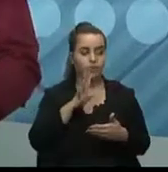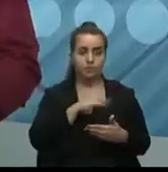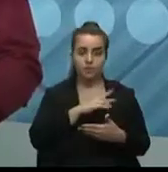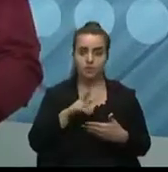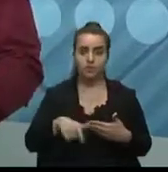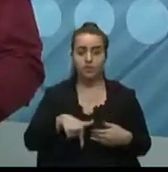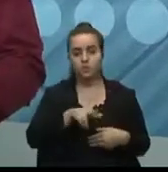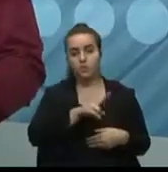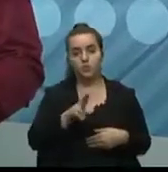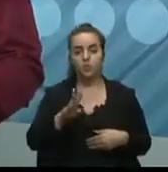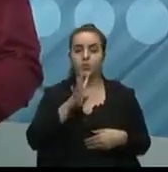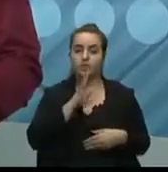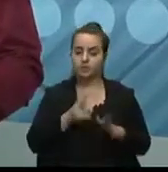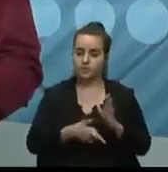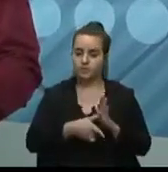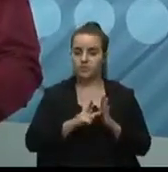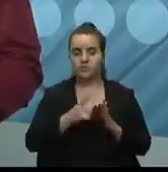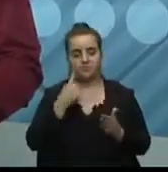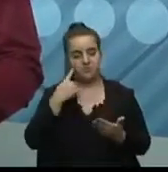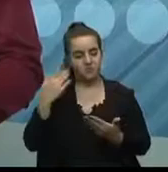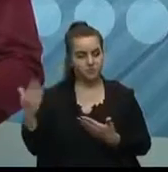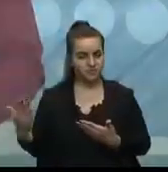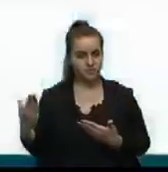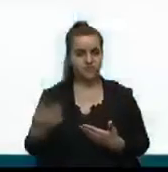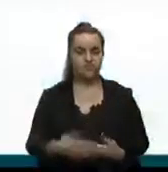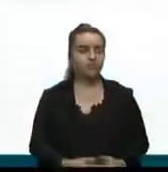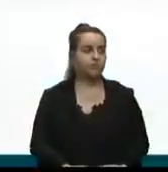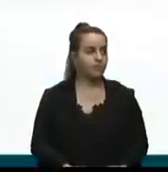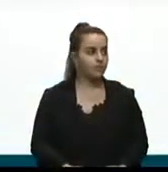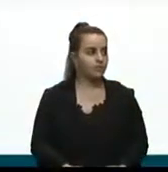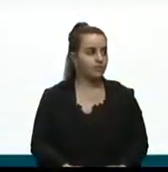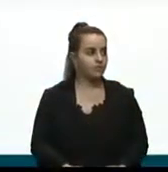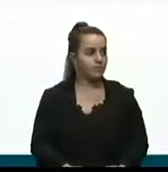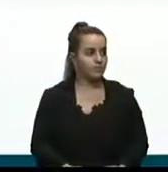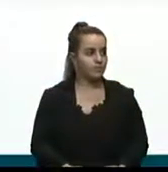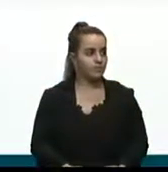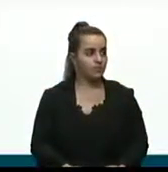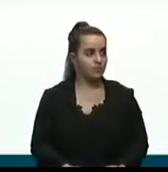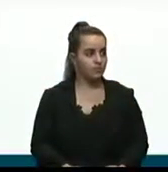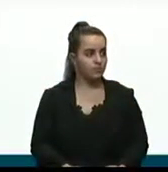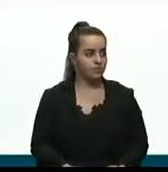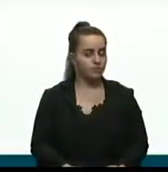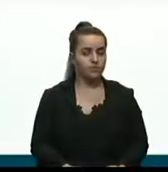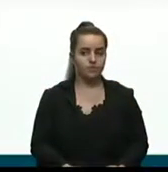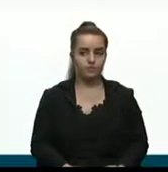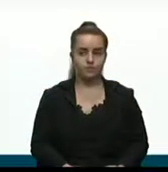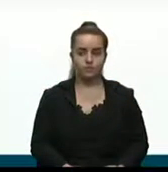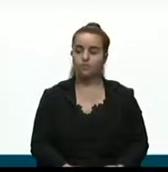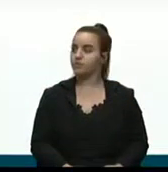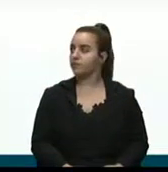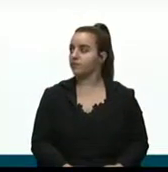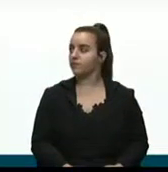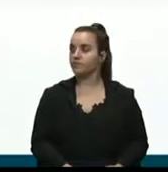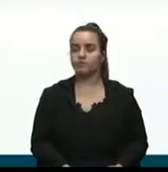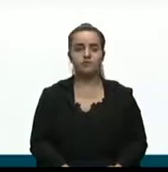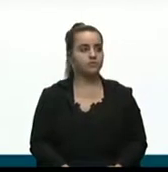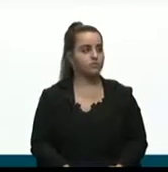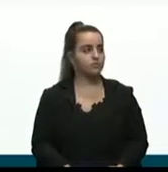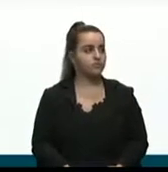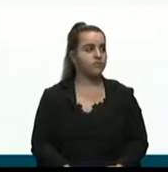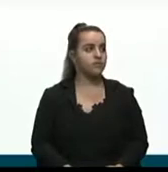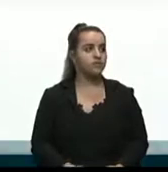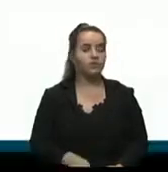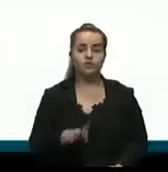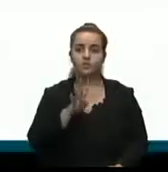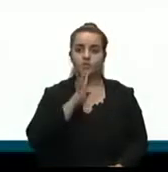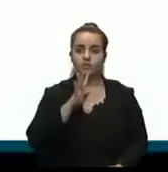os chamados conhecimentos prévios. Acompanhe comigo no quadro quais são esses conhecimentos. Então, entre os conhecimentos prévios,